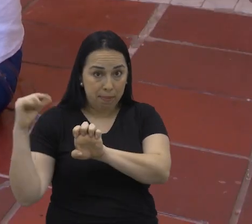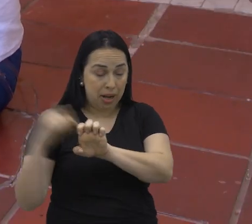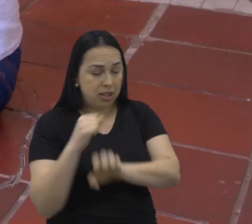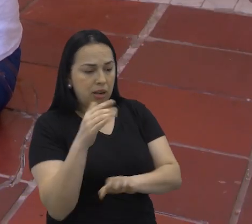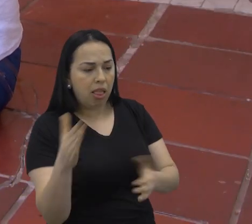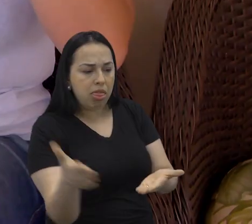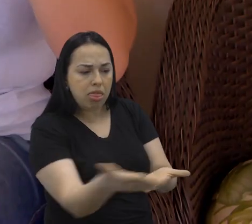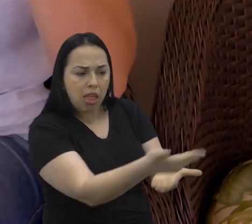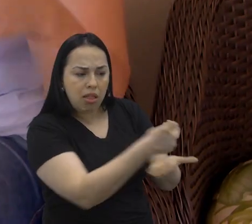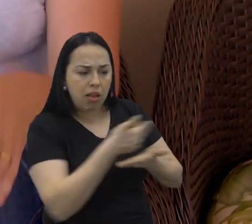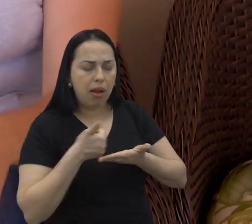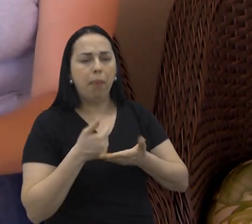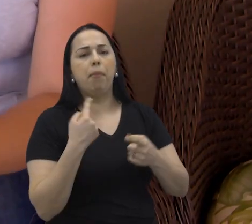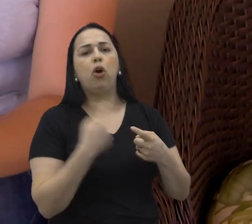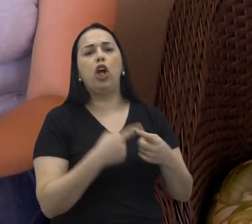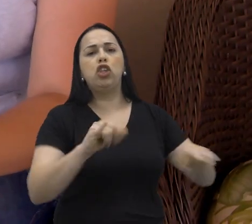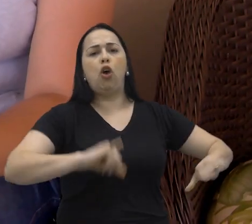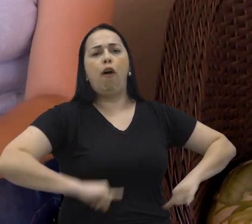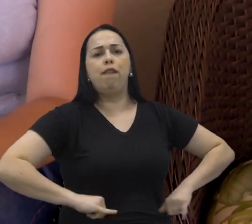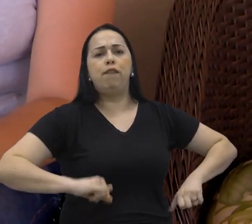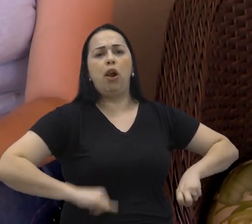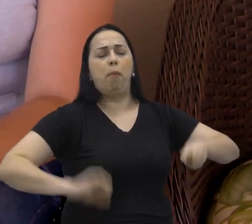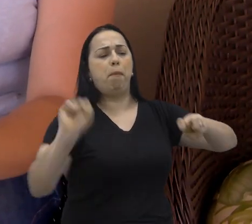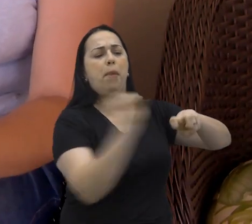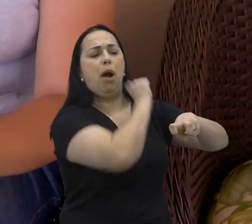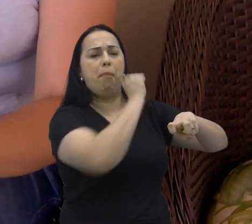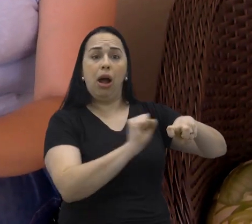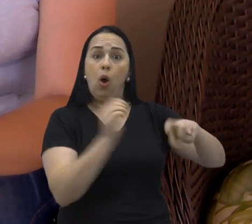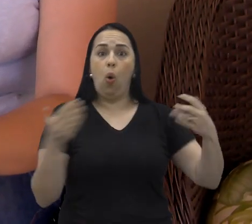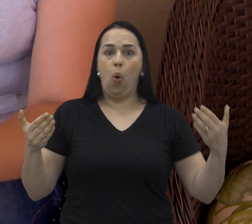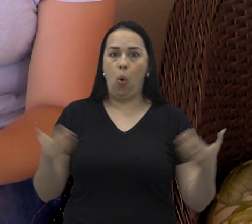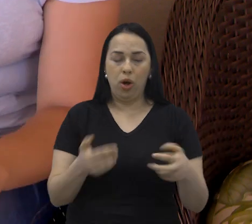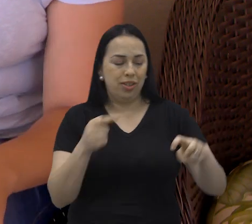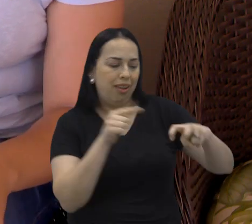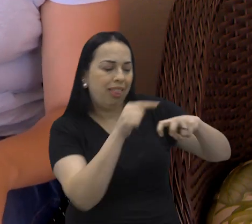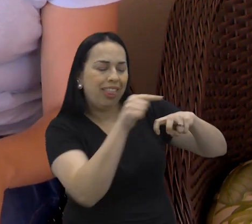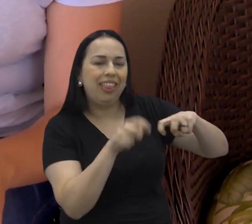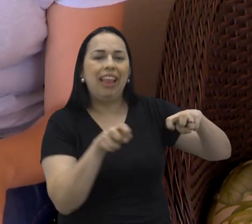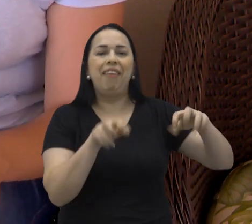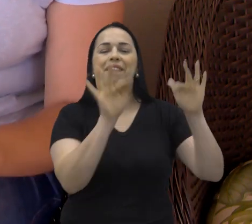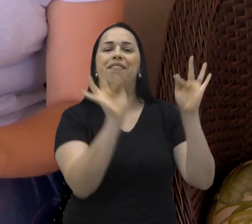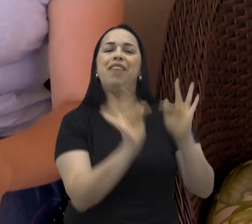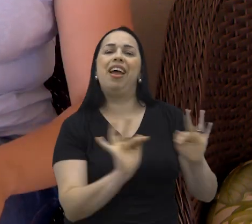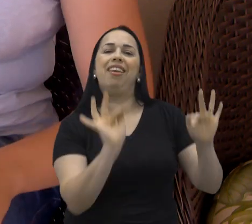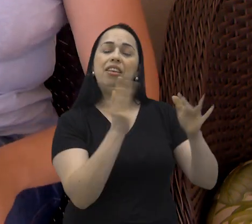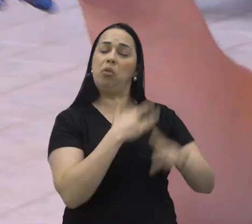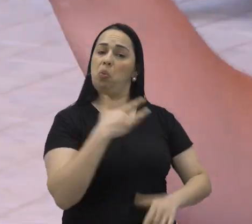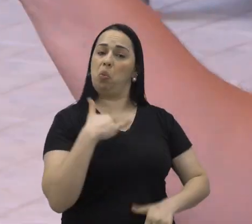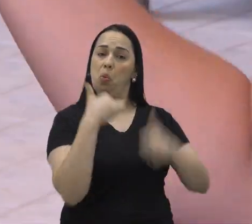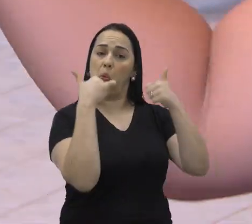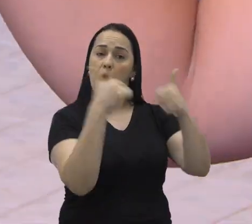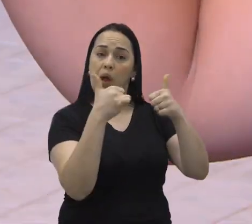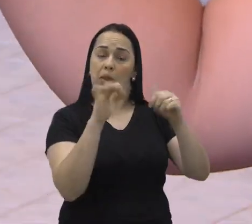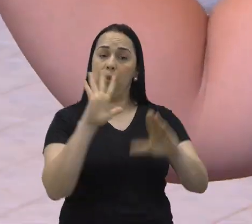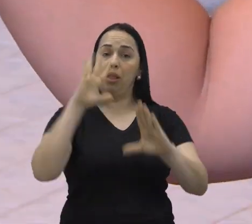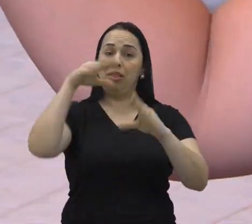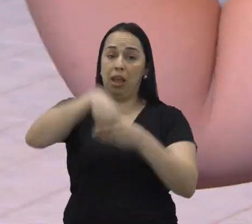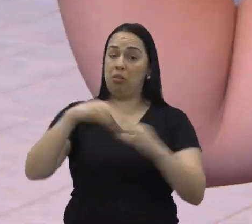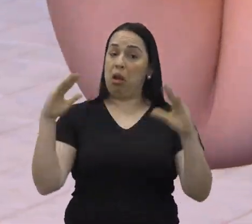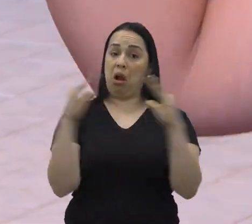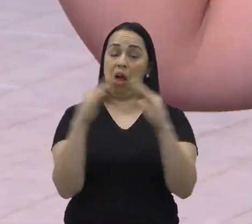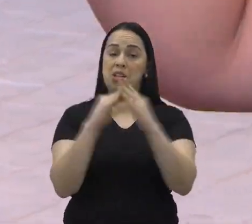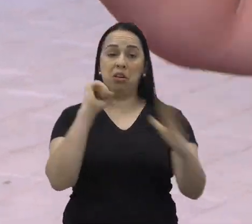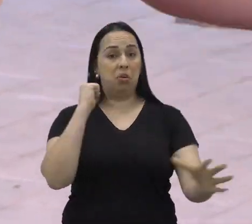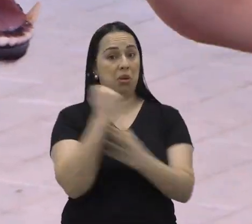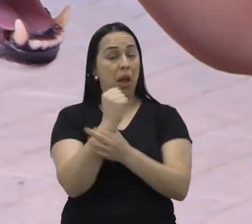Ana Carolina. A empresária resgatou as cachorrinhas das ruas e de situação de maus tratos anos atrás. Hoje, elas